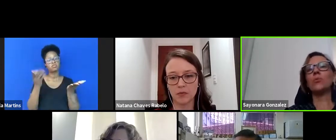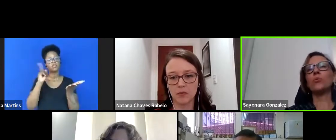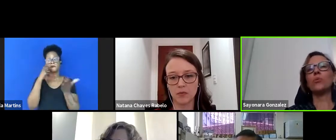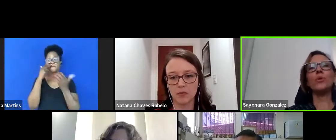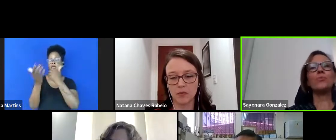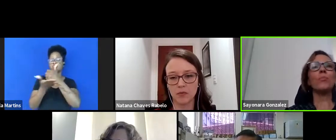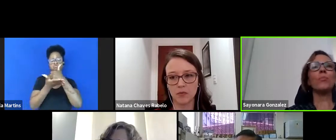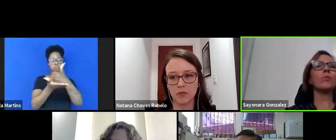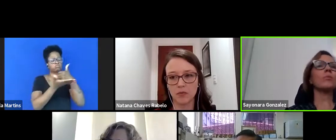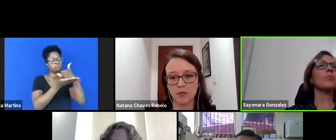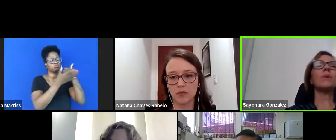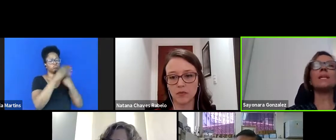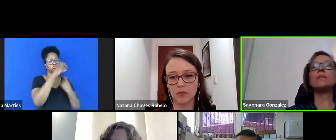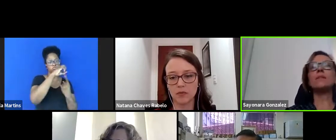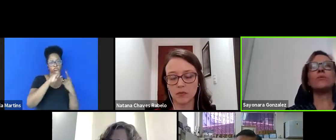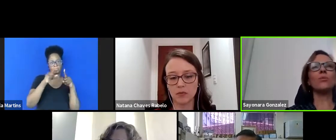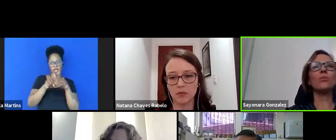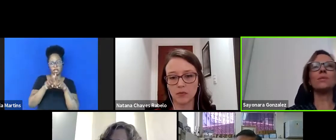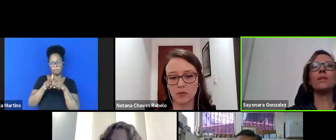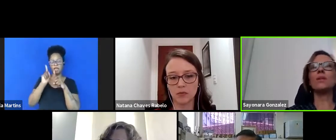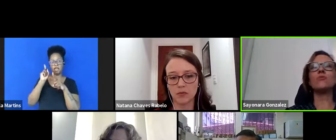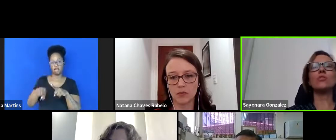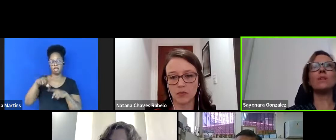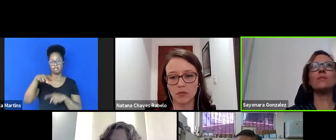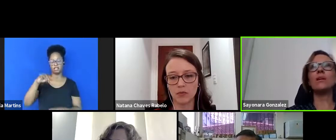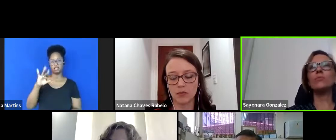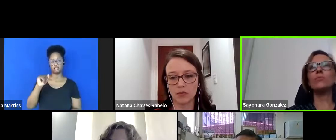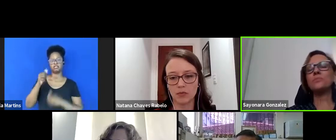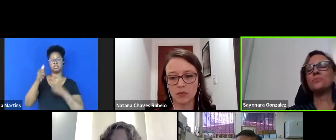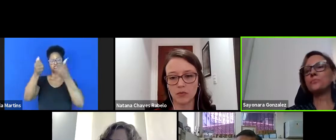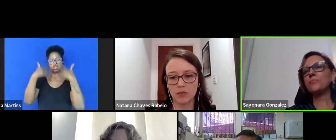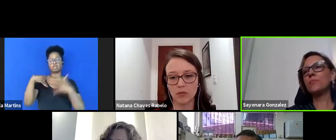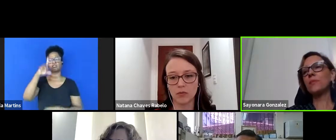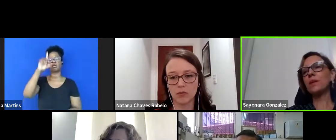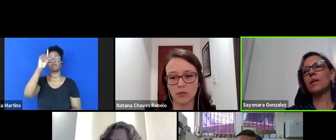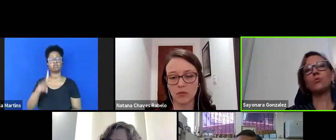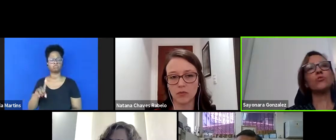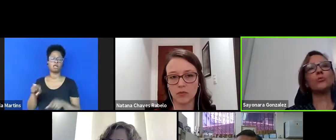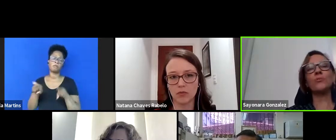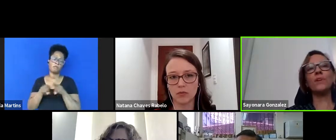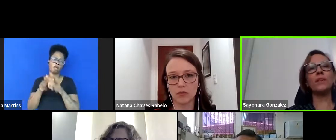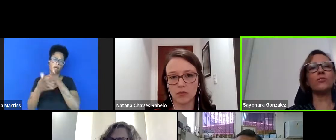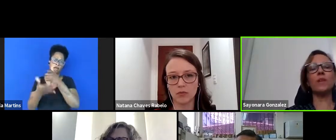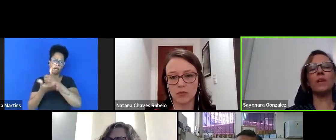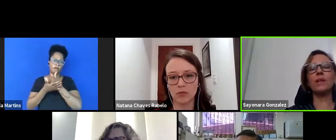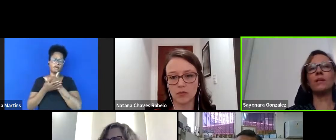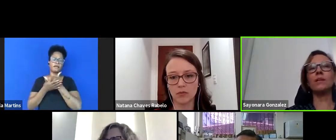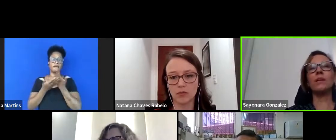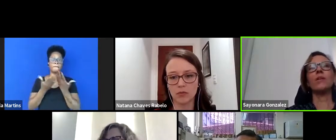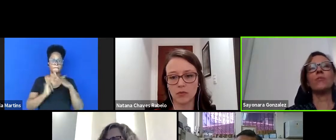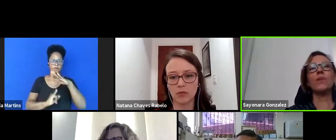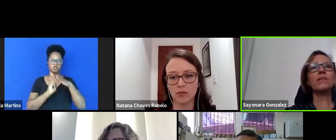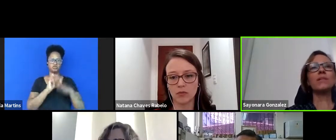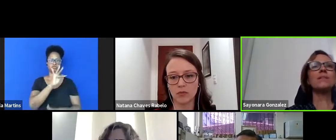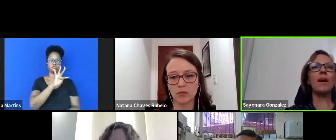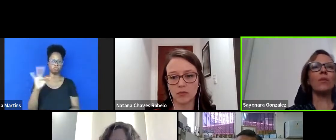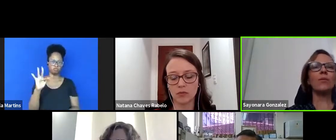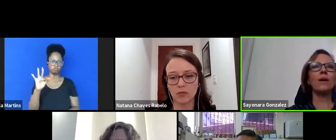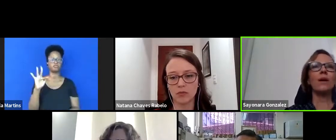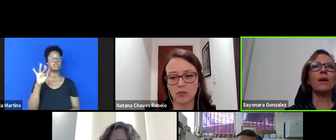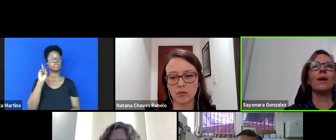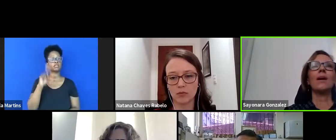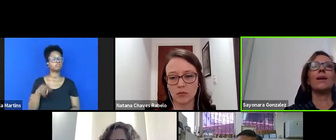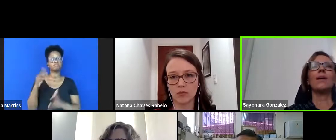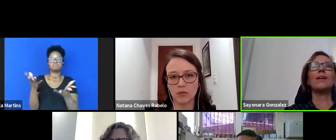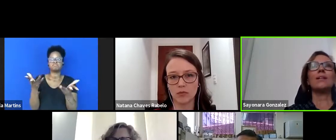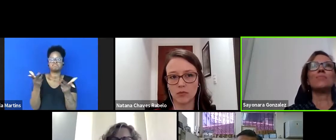da Fiocruz, o apoio, como a Natana falou, da nossa direção, do Instituto Fernandes Figueira, foi essencial.